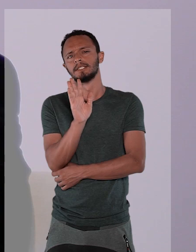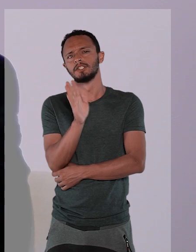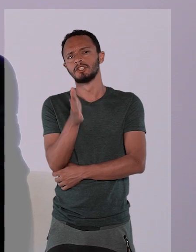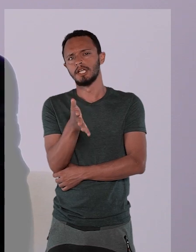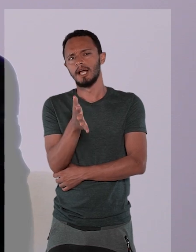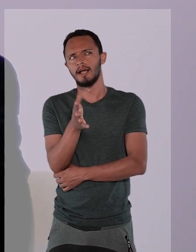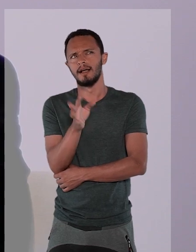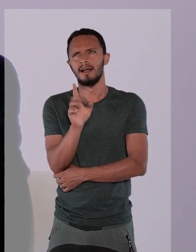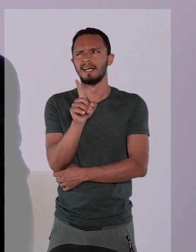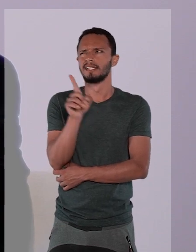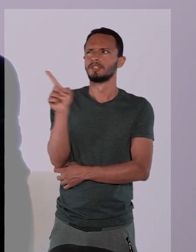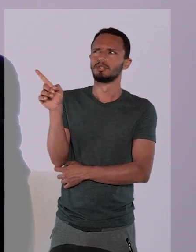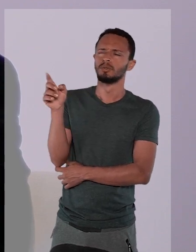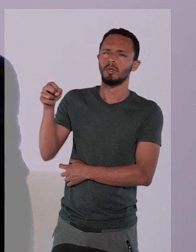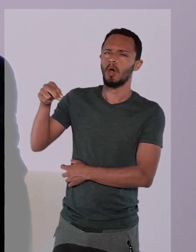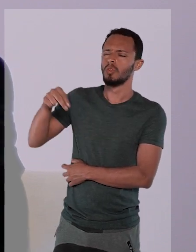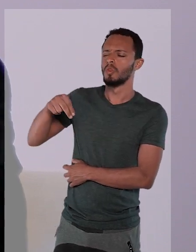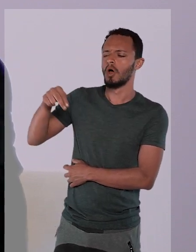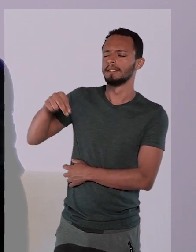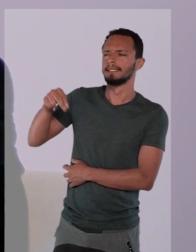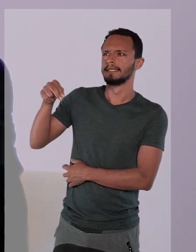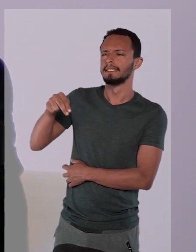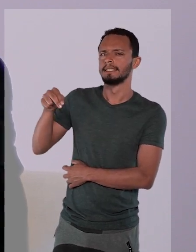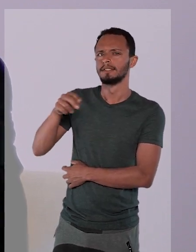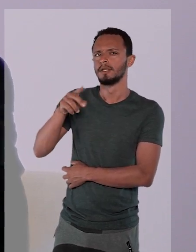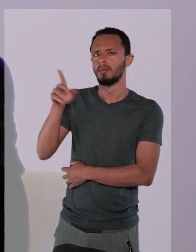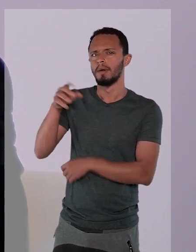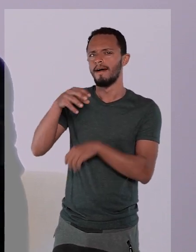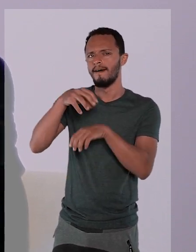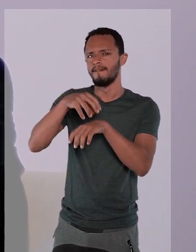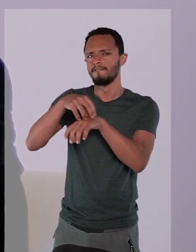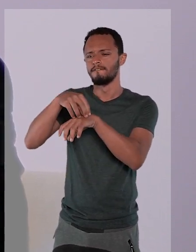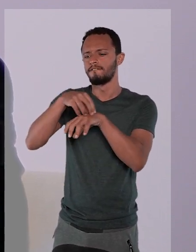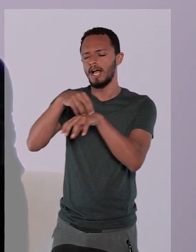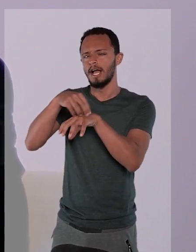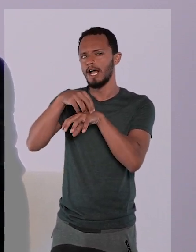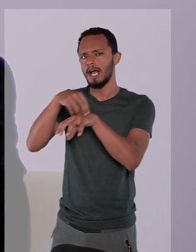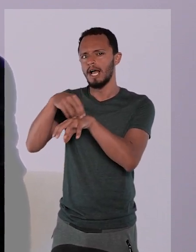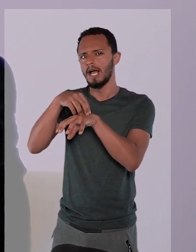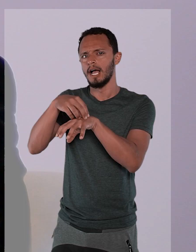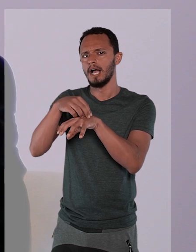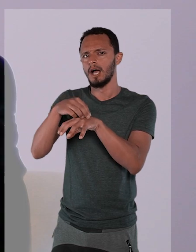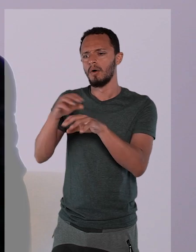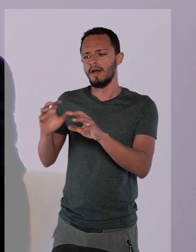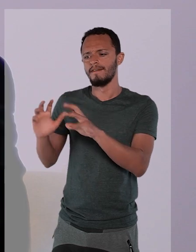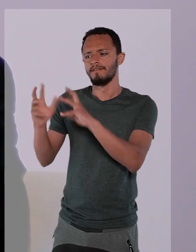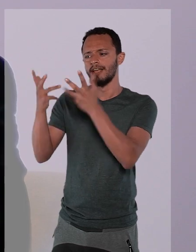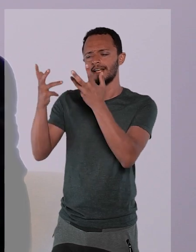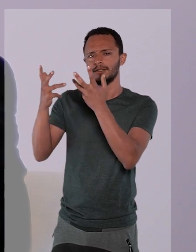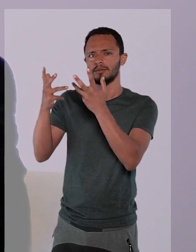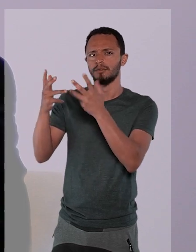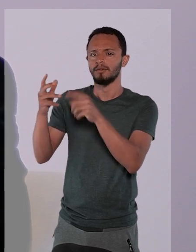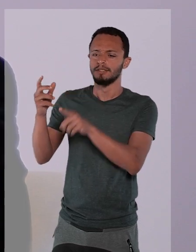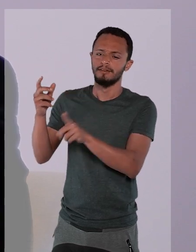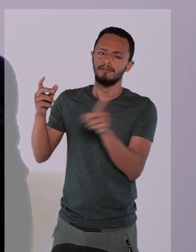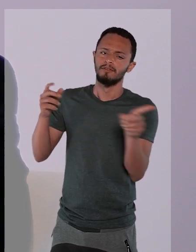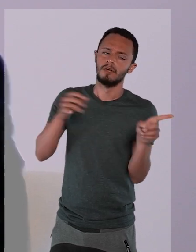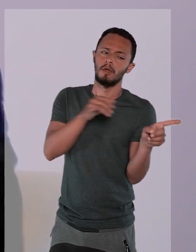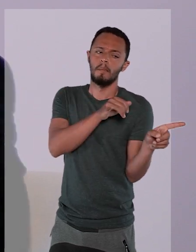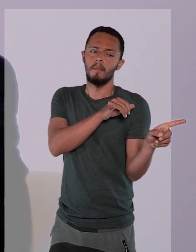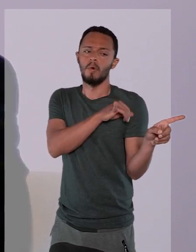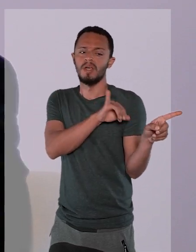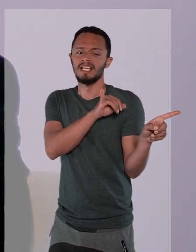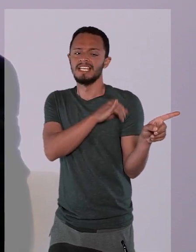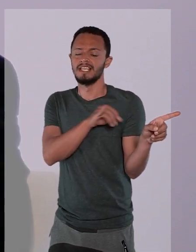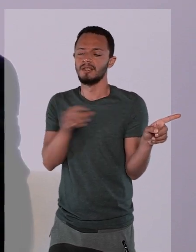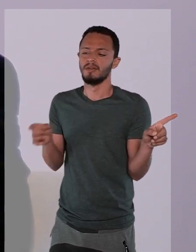Norte, Nordeste, nós pegamos uma van juntos, saindo de um evento, né? Você foi para o Rio, eu